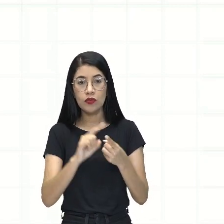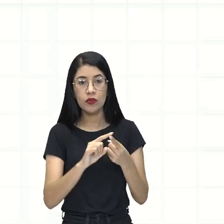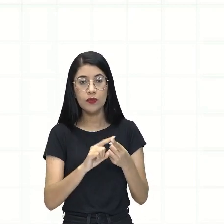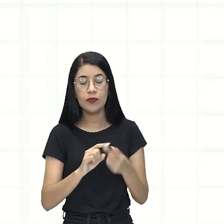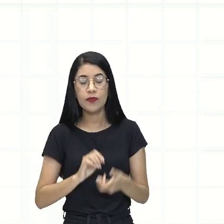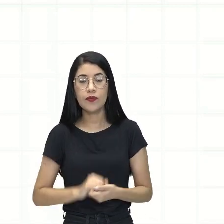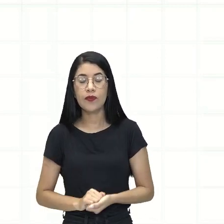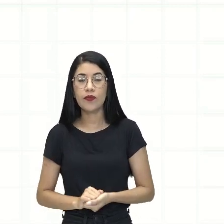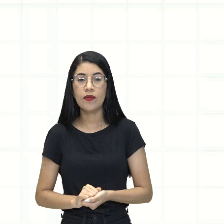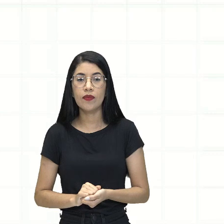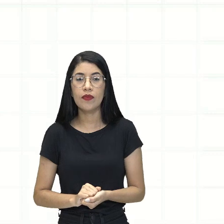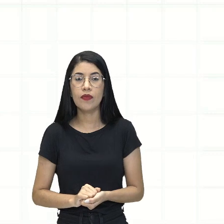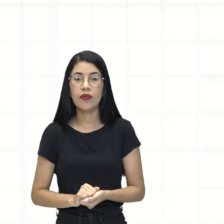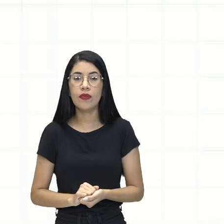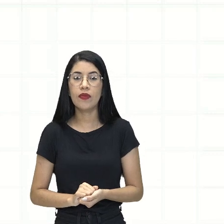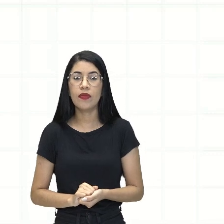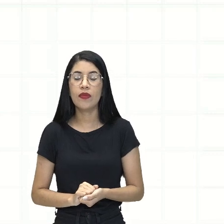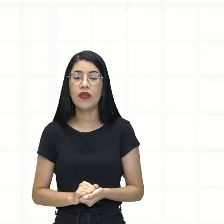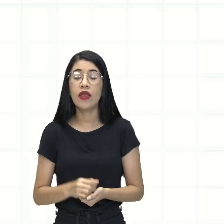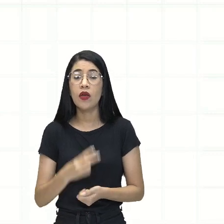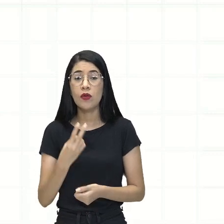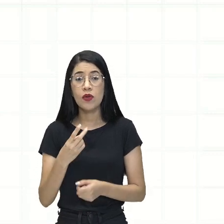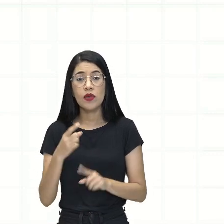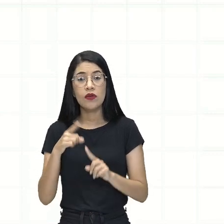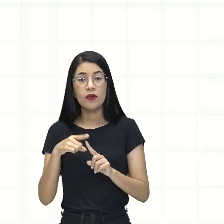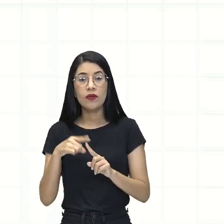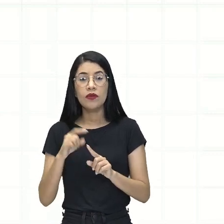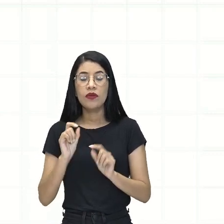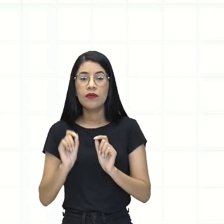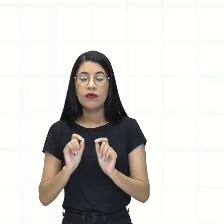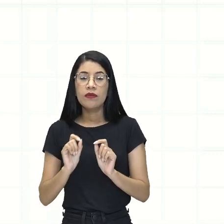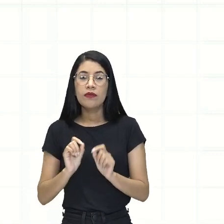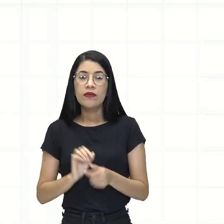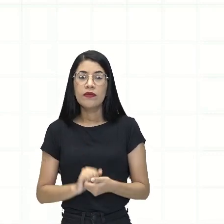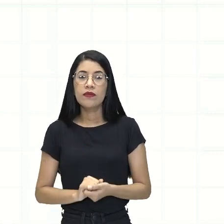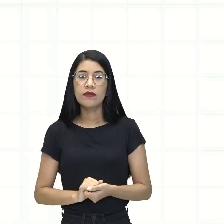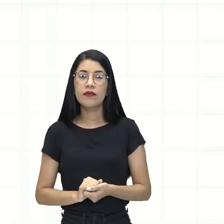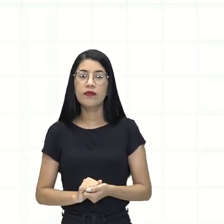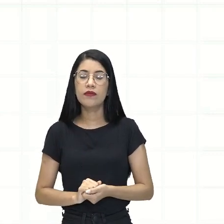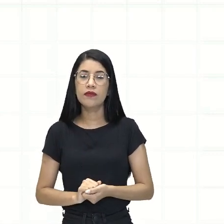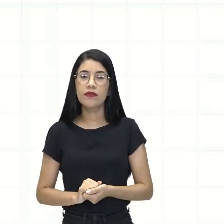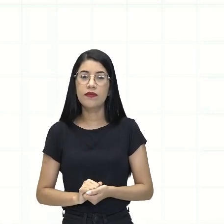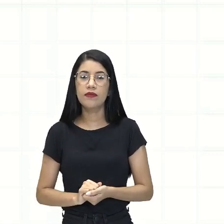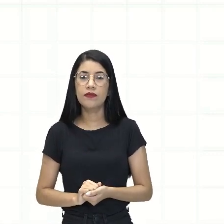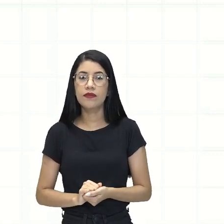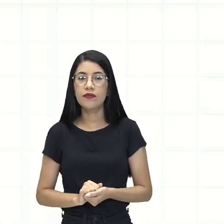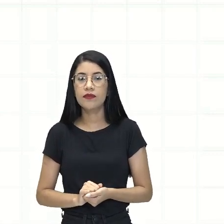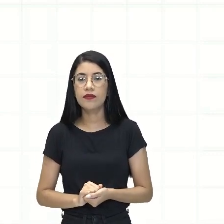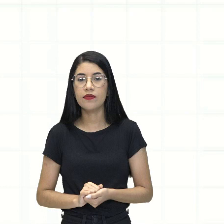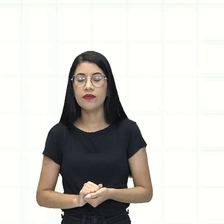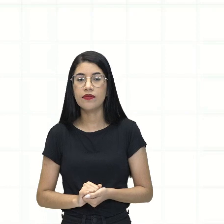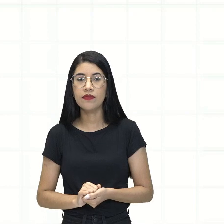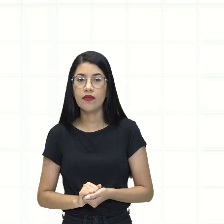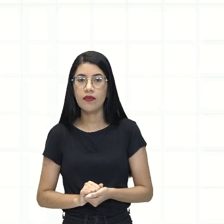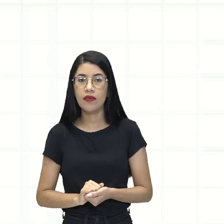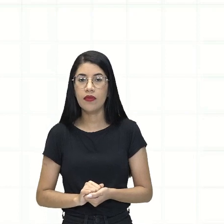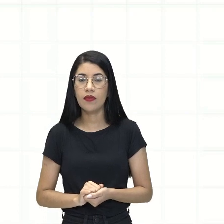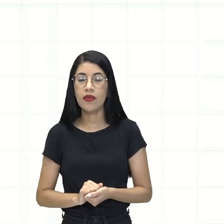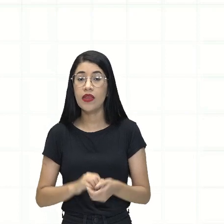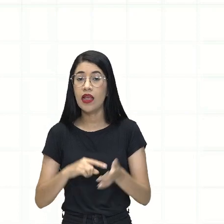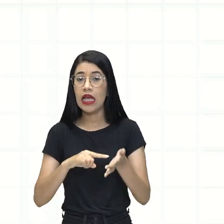aí nós temos um segundo tipo de ciclo termodinâmico, que são as